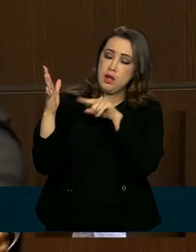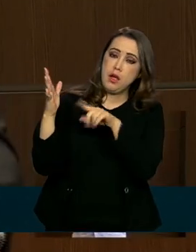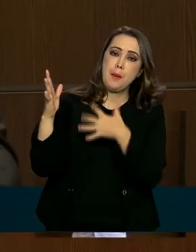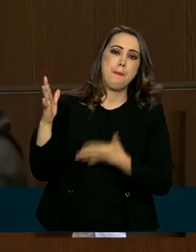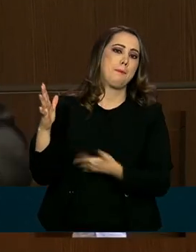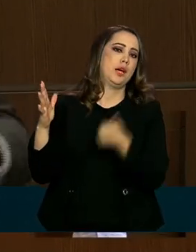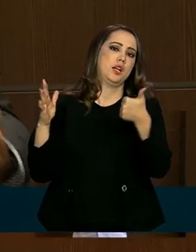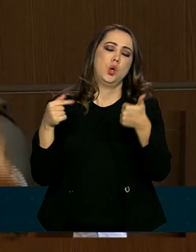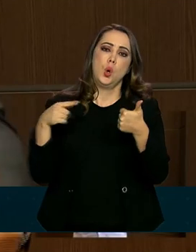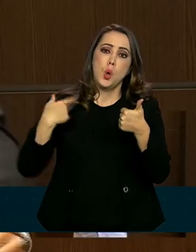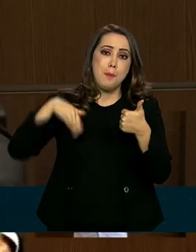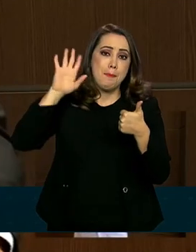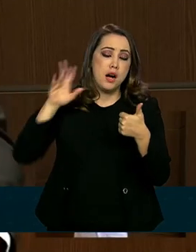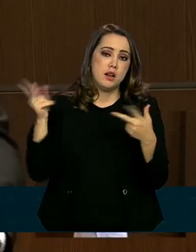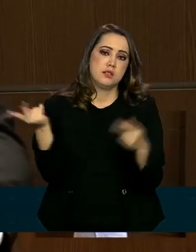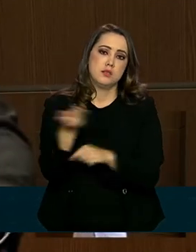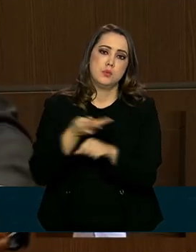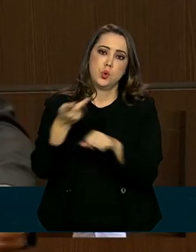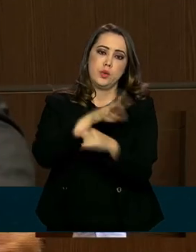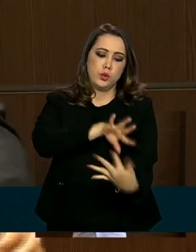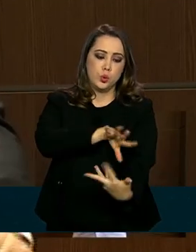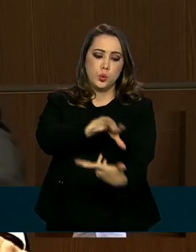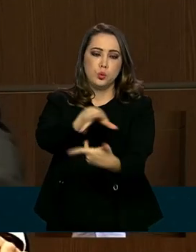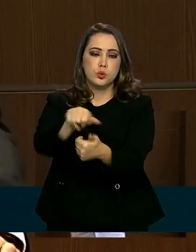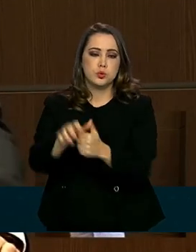turismo mais procurado no planeta.